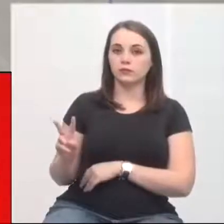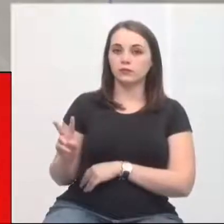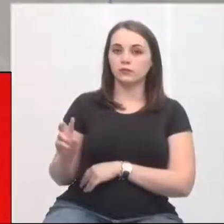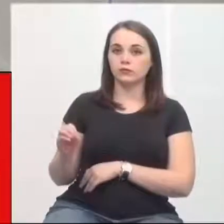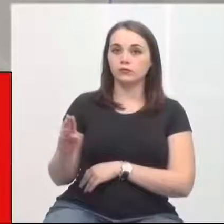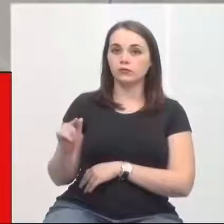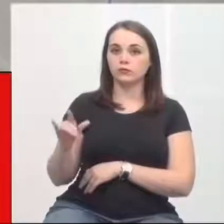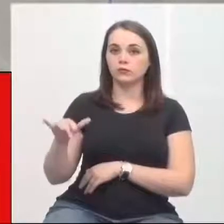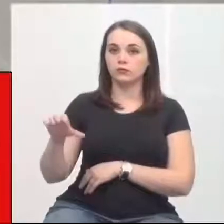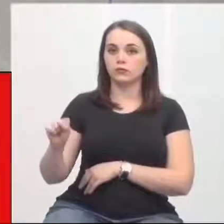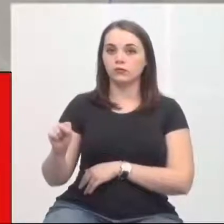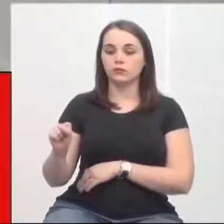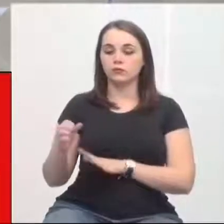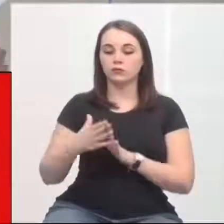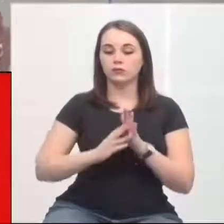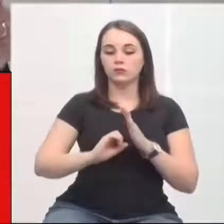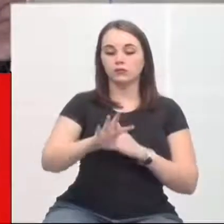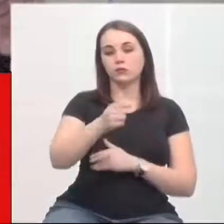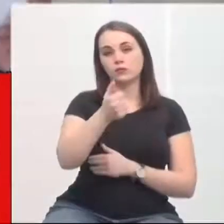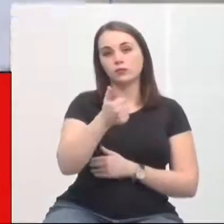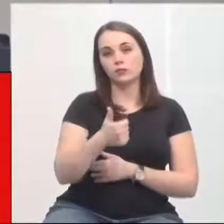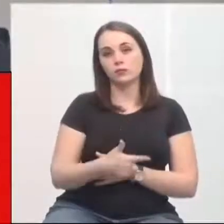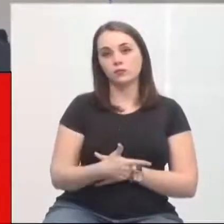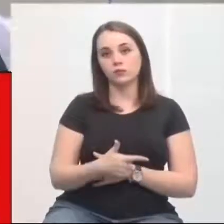vereador Obadias Benones. Indicação